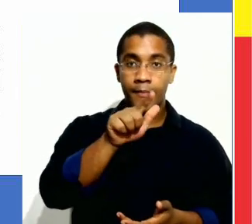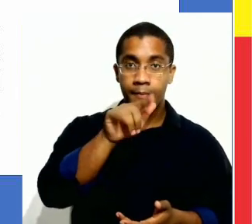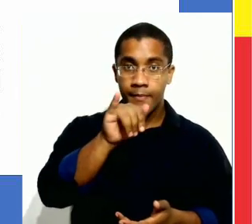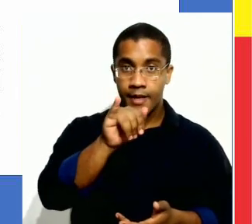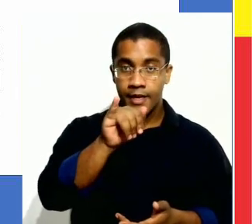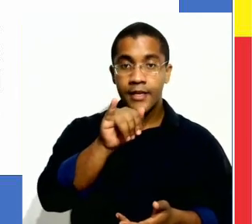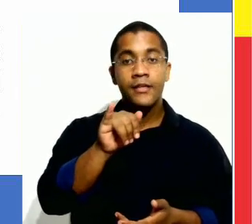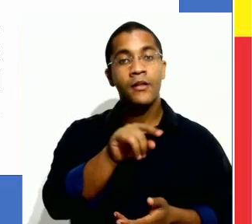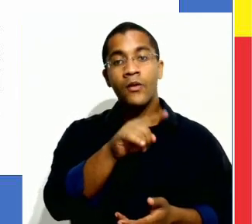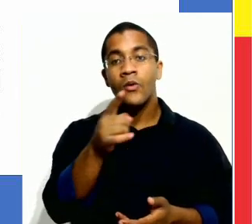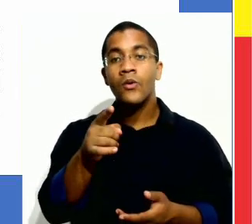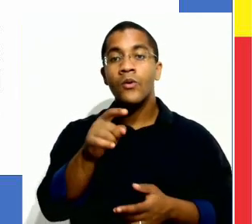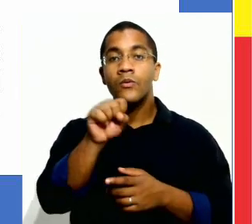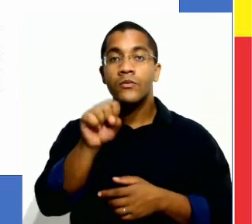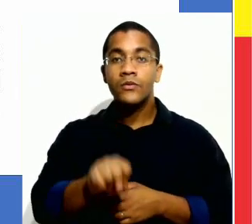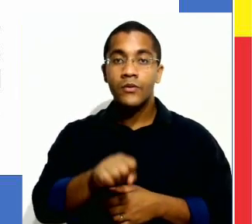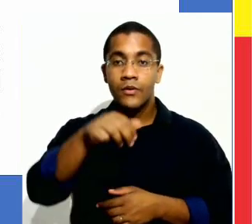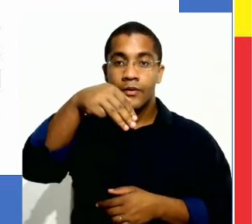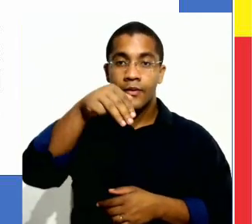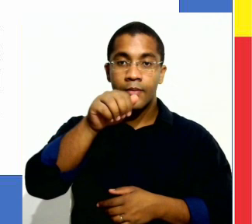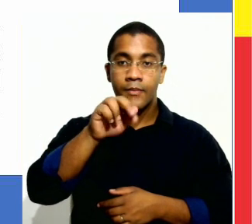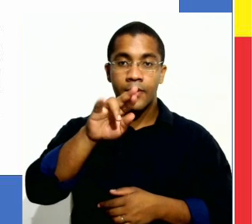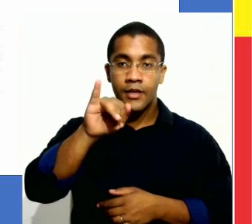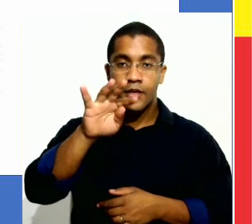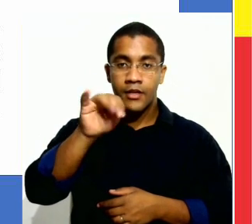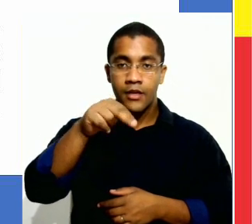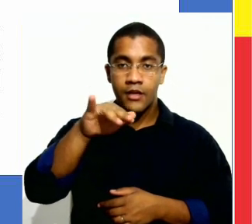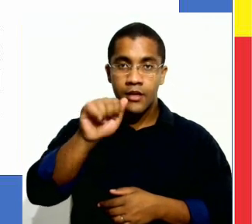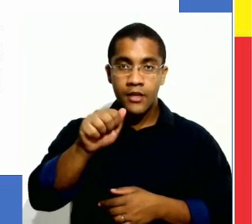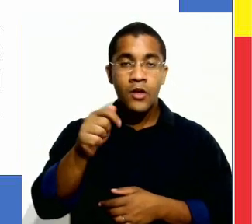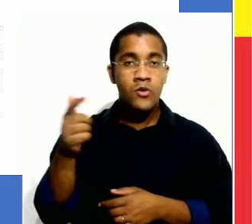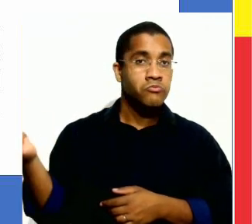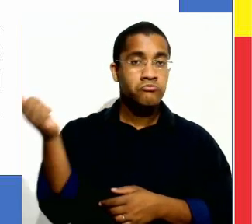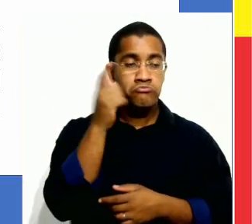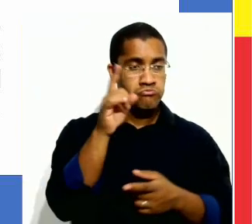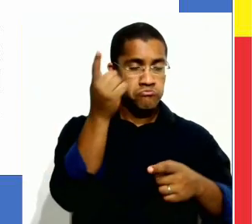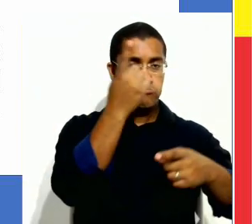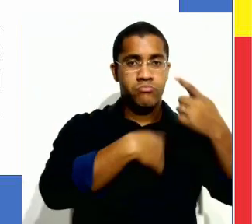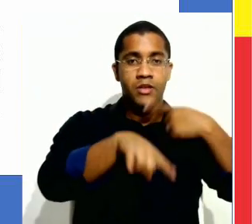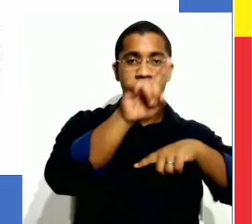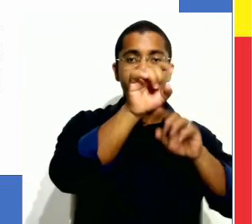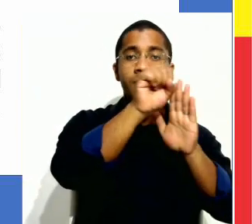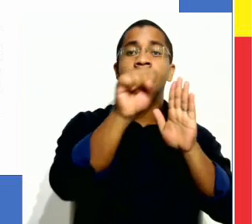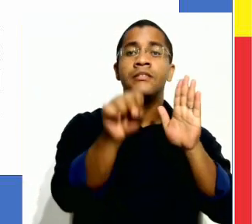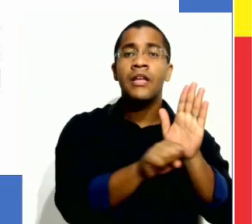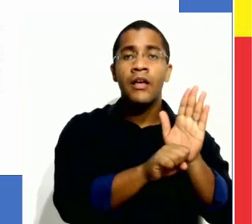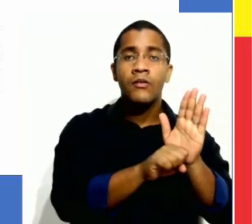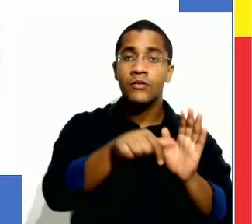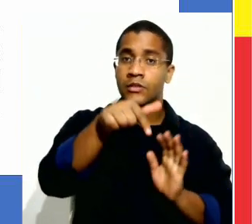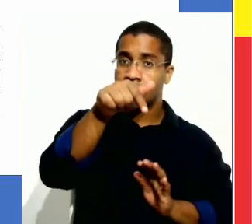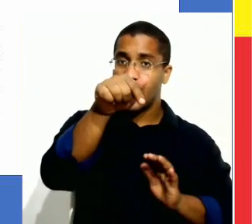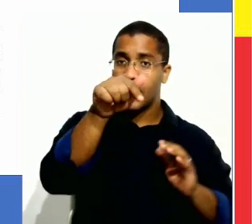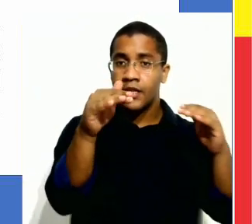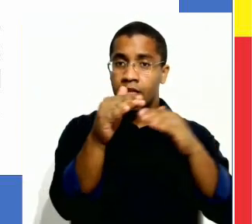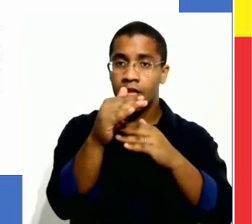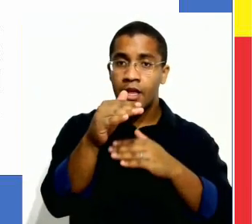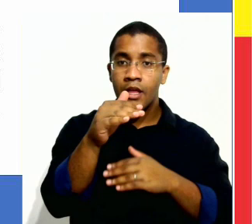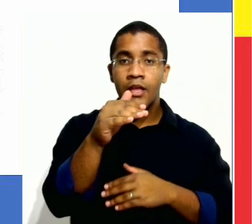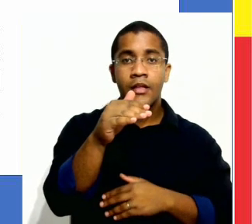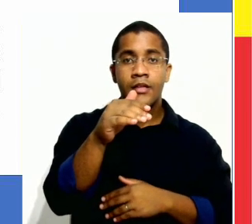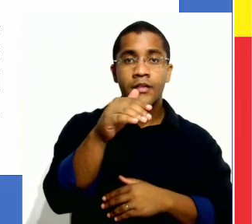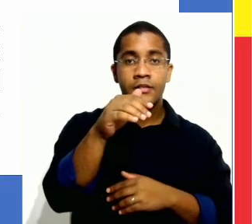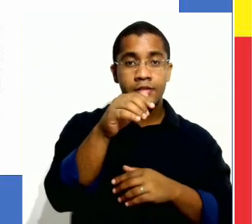Mauritânia. Alcançou seu ápice entre os séculos 7 e